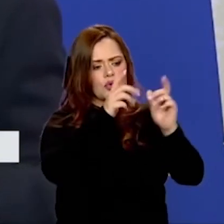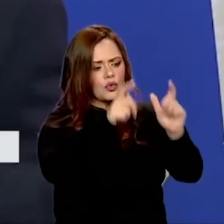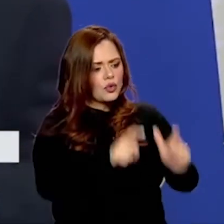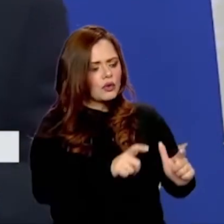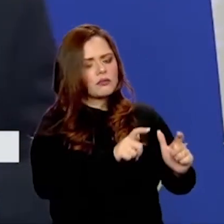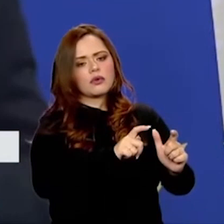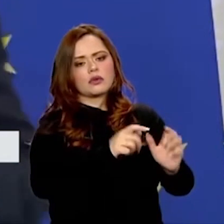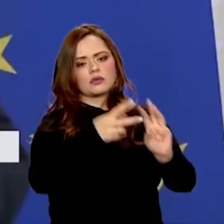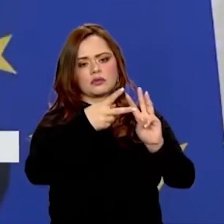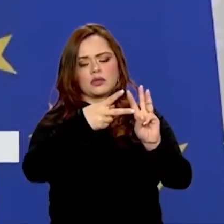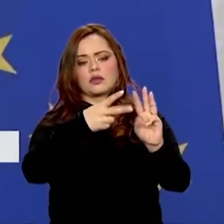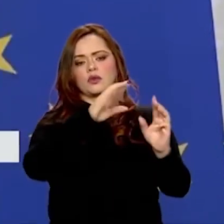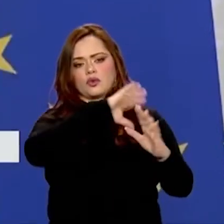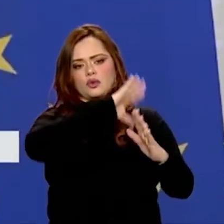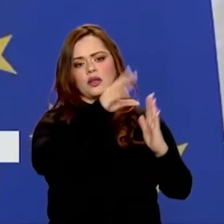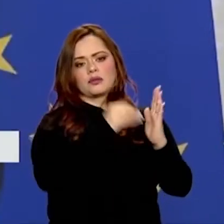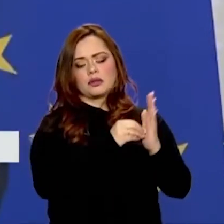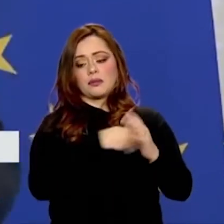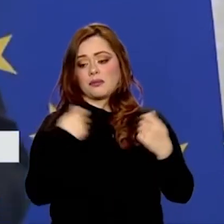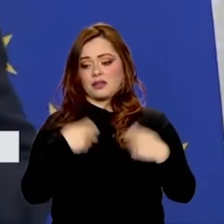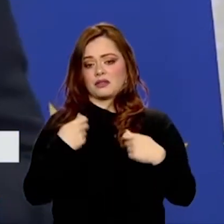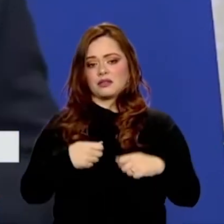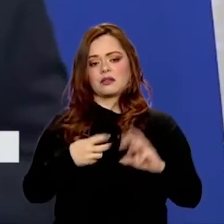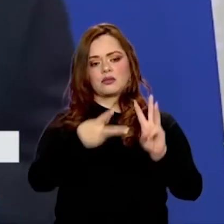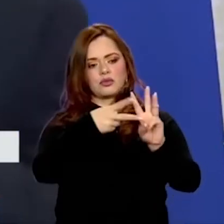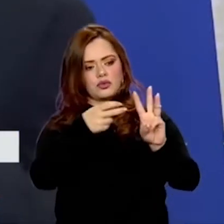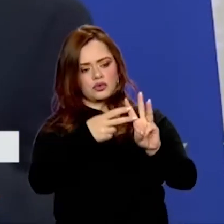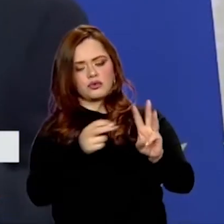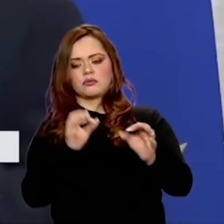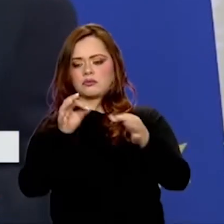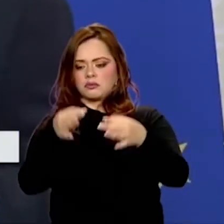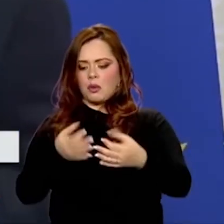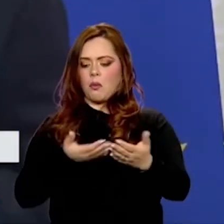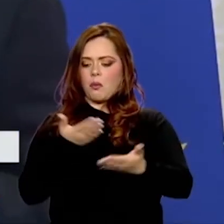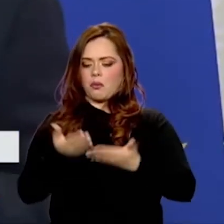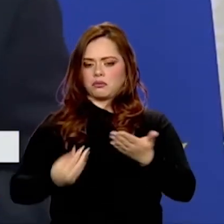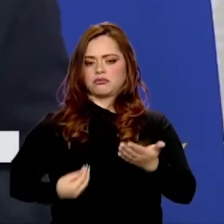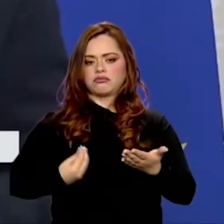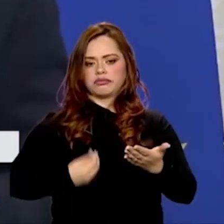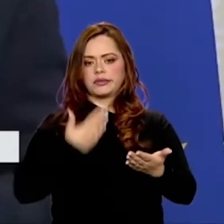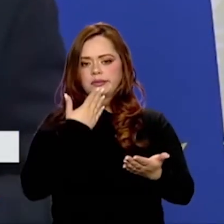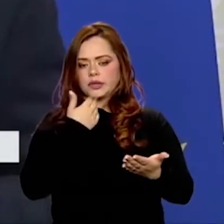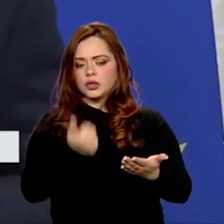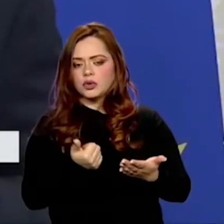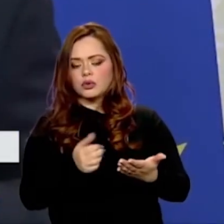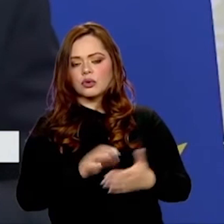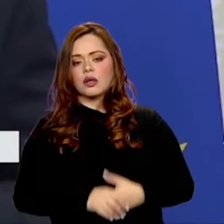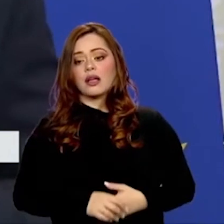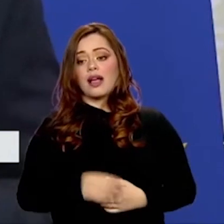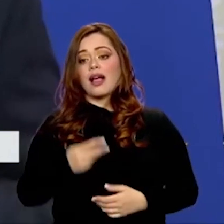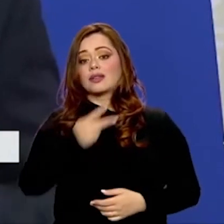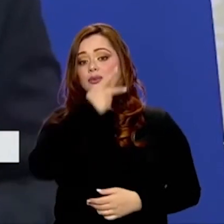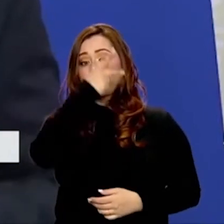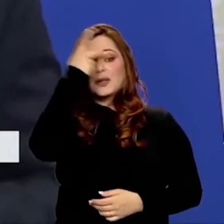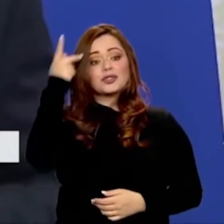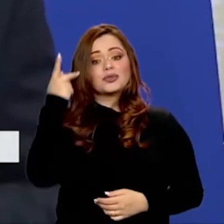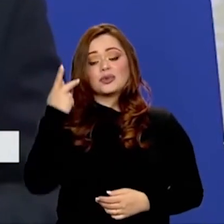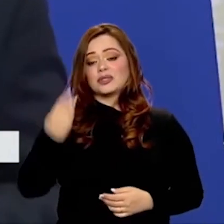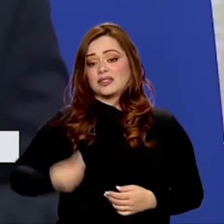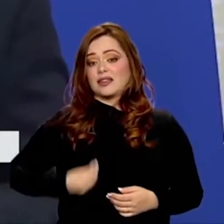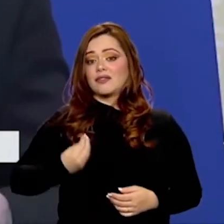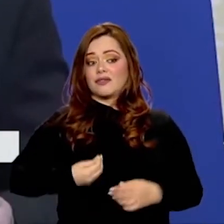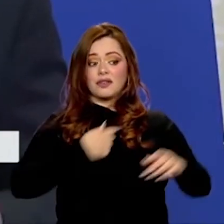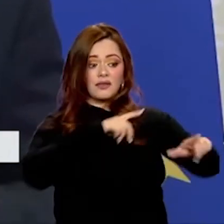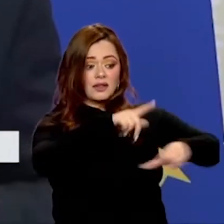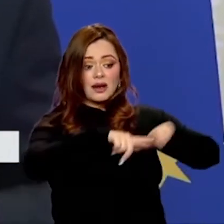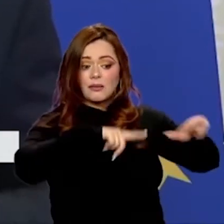bem tratados, nós queremos que os ribeirinhos sejam bem tratados, nós queremos que as pessoas que vivem, sabe, de trabalho na Amazônia